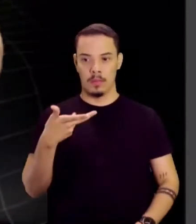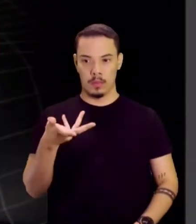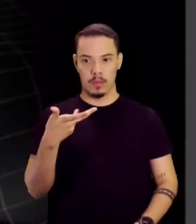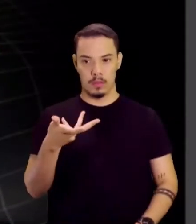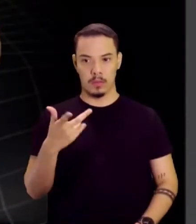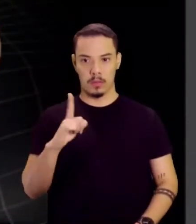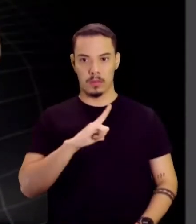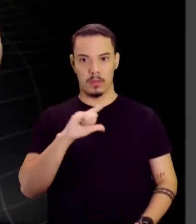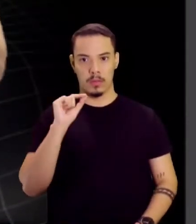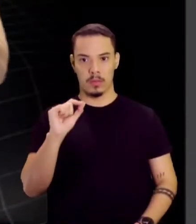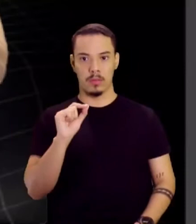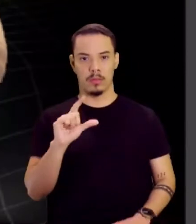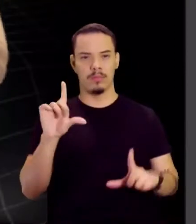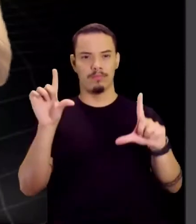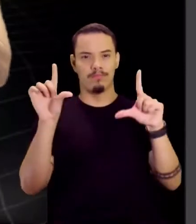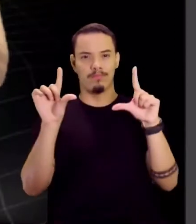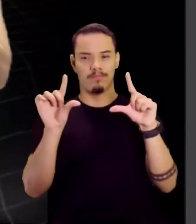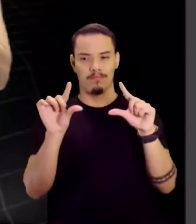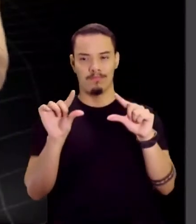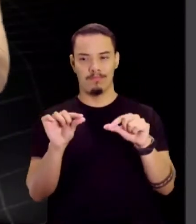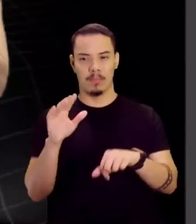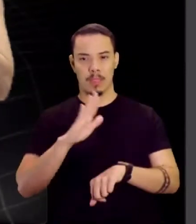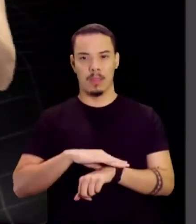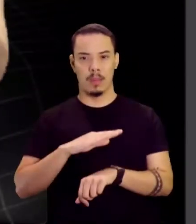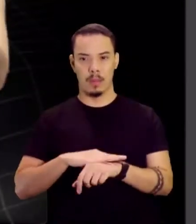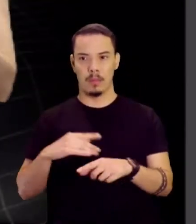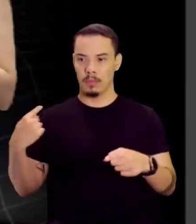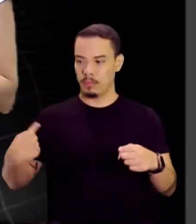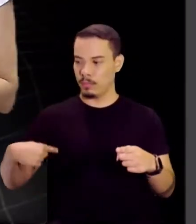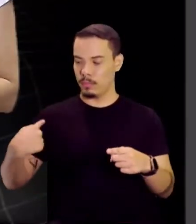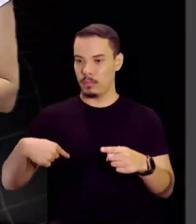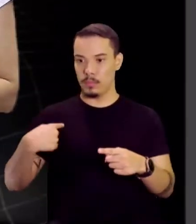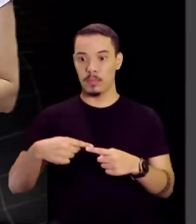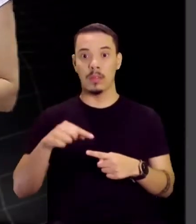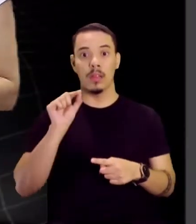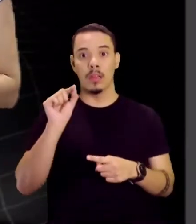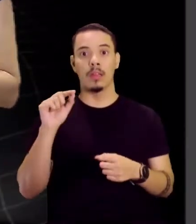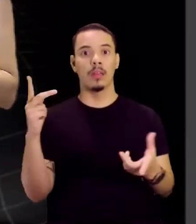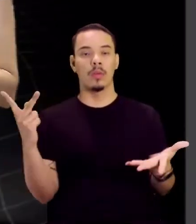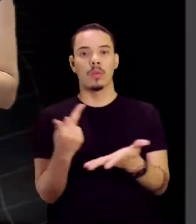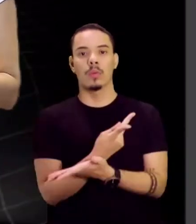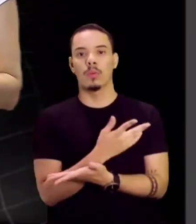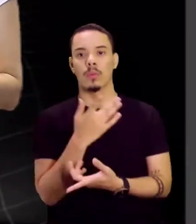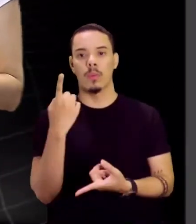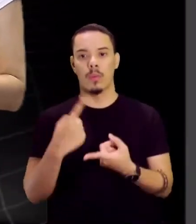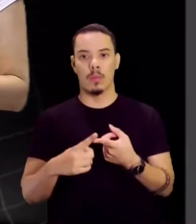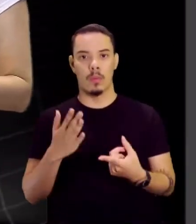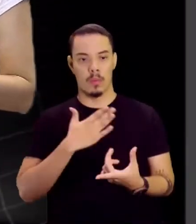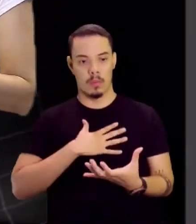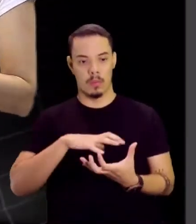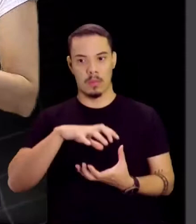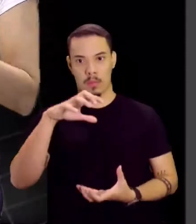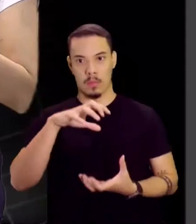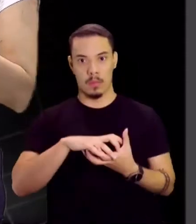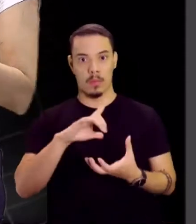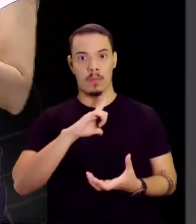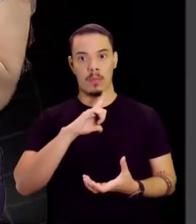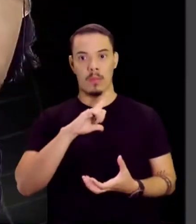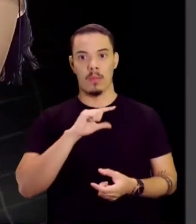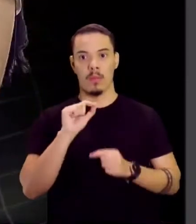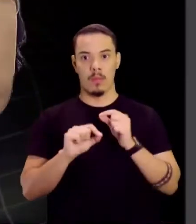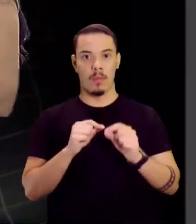velocidade ela está diminuindo com o passar do tempo. Isso está acontecendo Porque o meu corpo ele está sujeito a uma